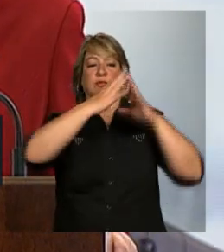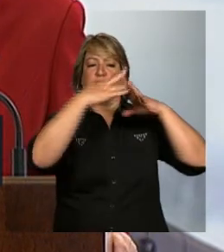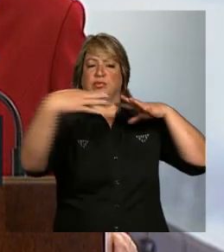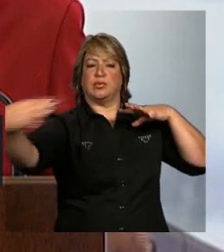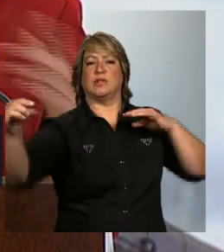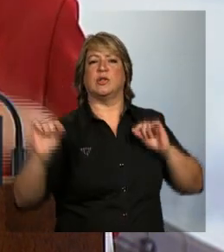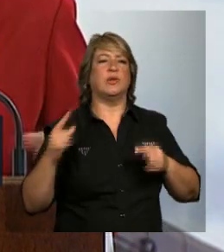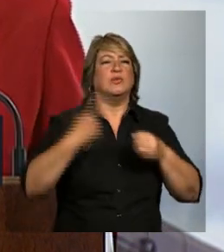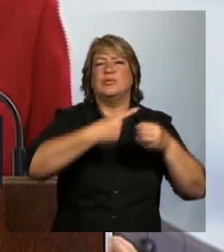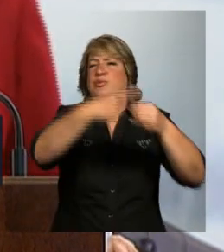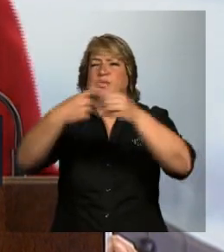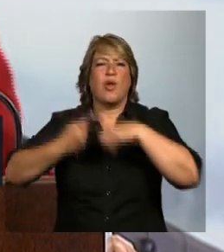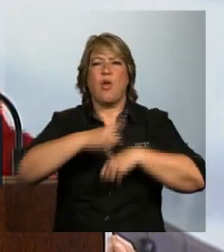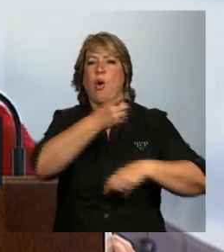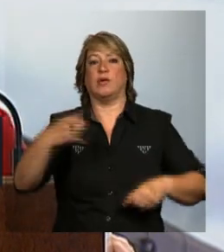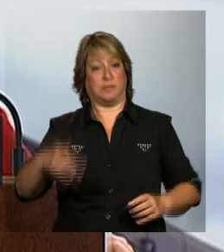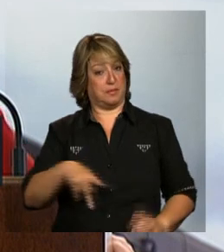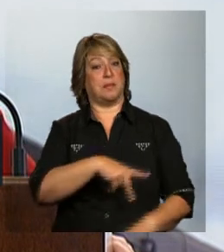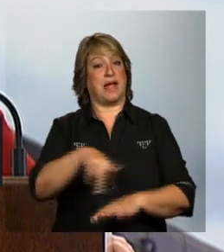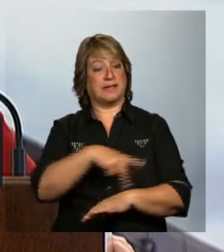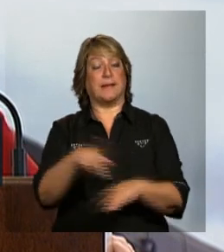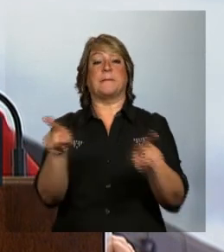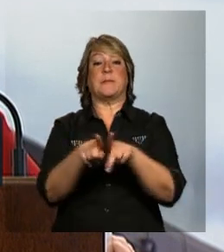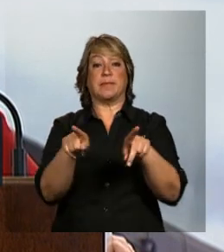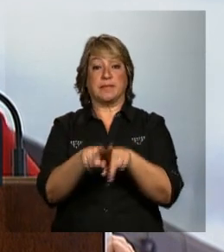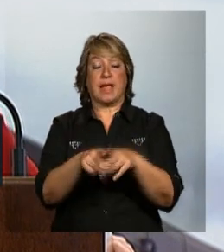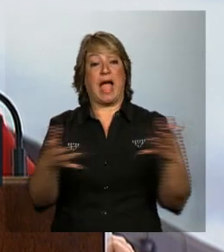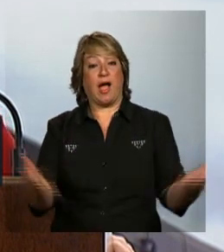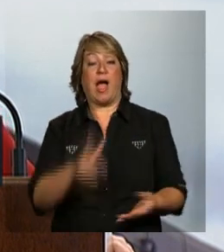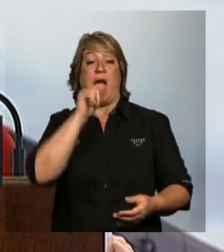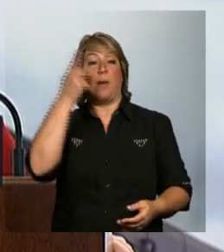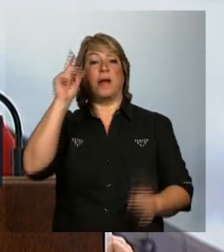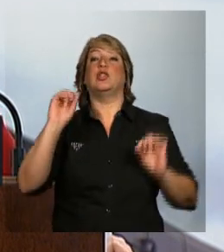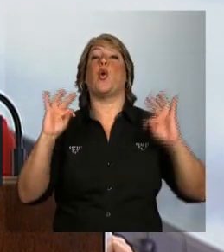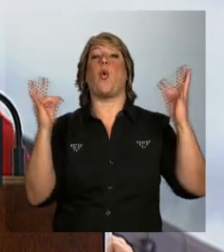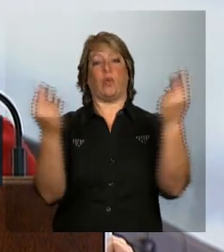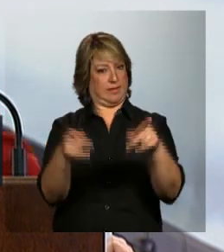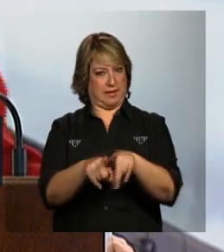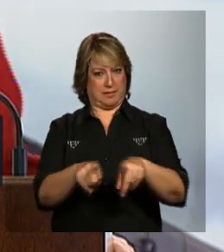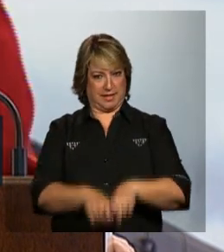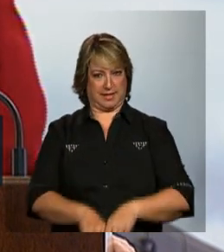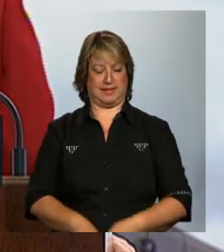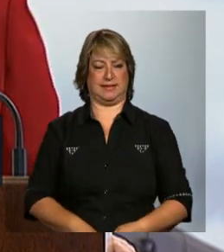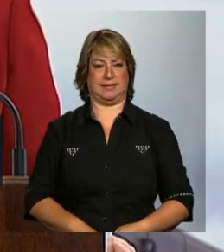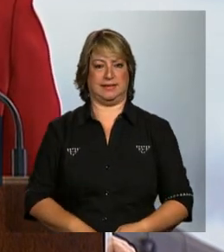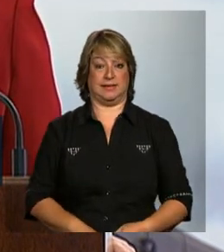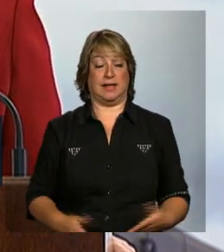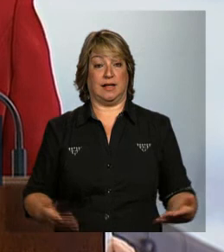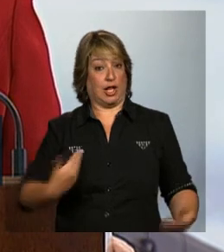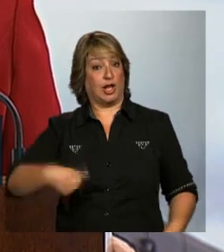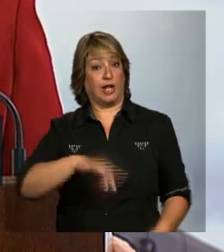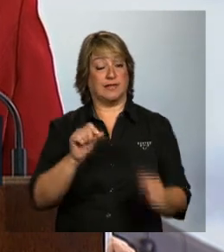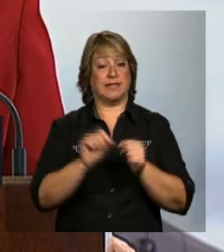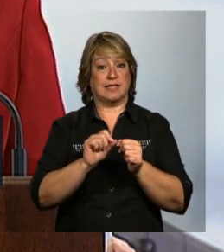eletricidade na zonas mais remotas desse país e também agora com água para todos e Nós